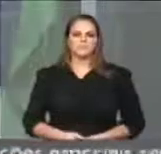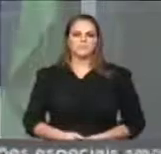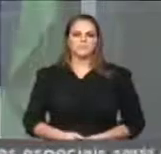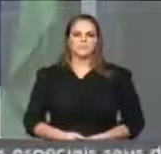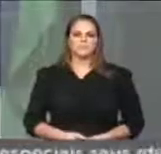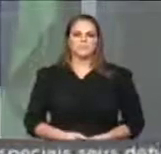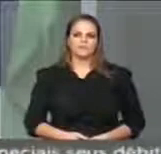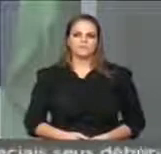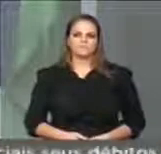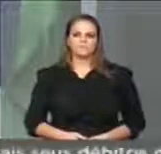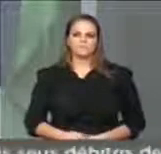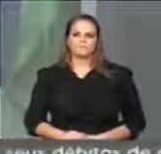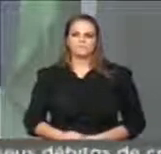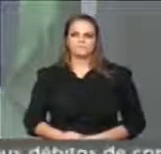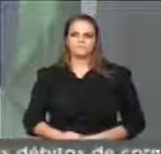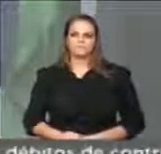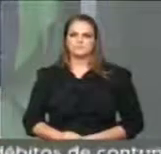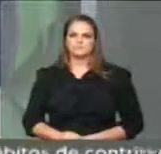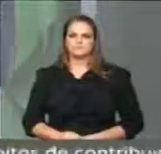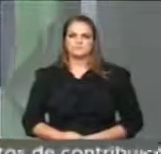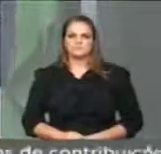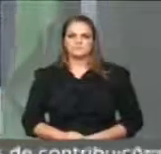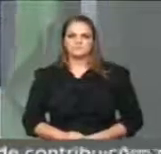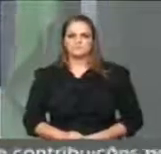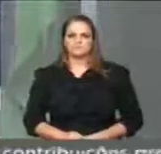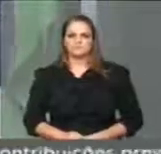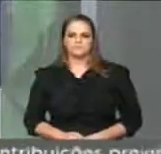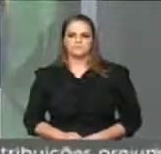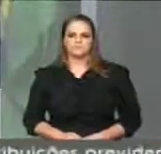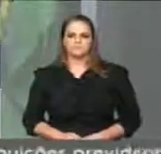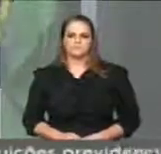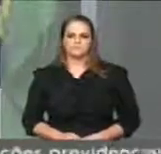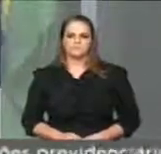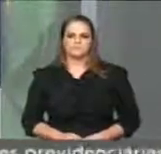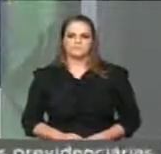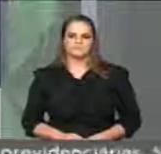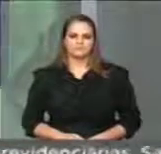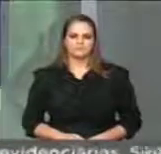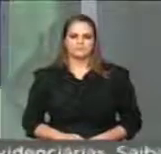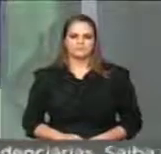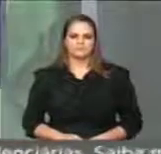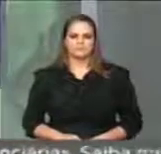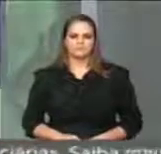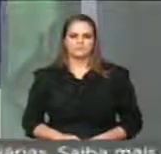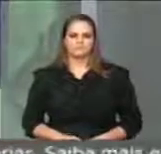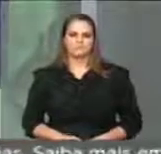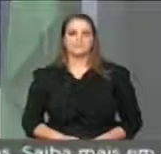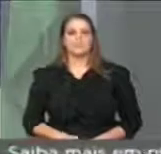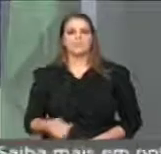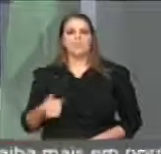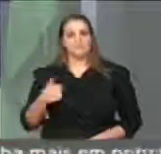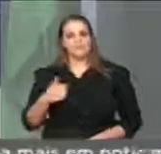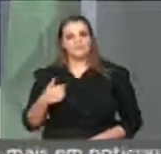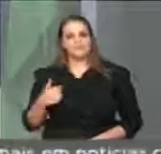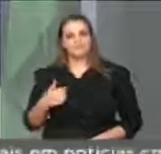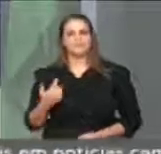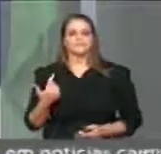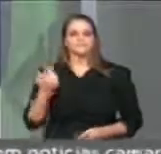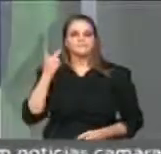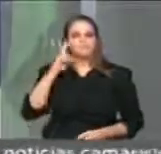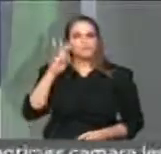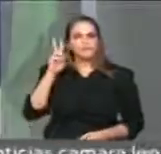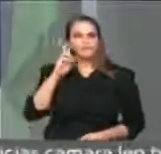presidente, eu quero utilizar desse tempo aqui na tribuna para prestar a minha homenagem póstuma